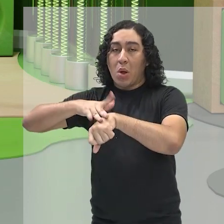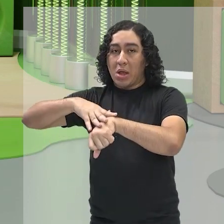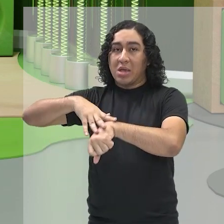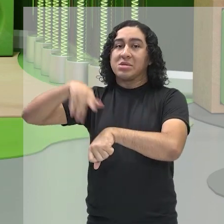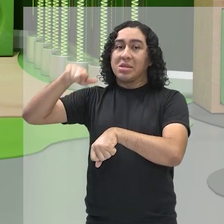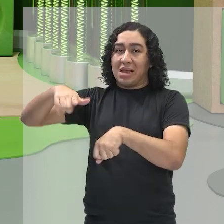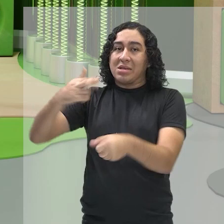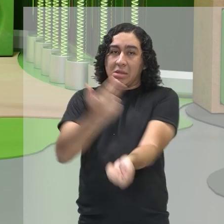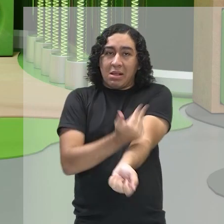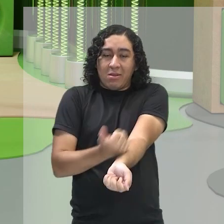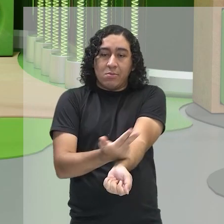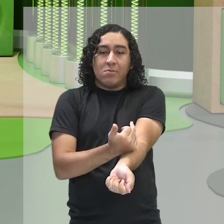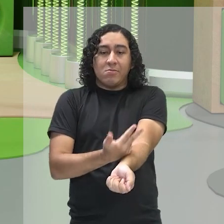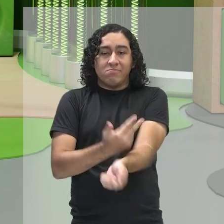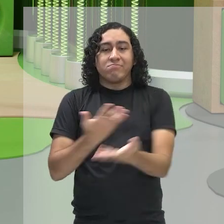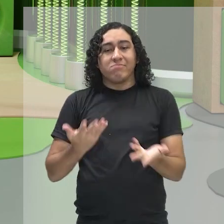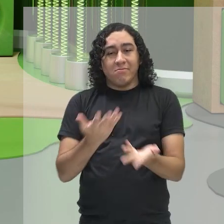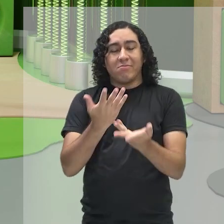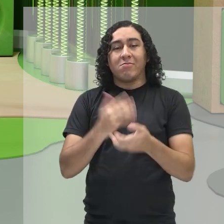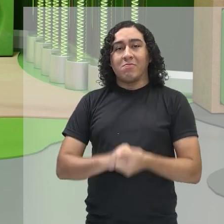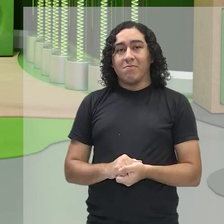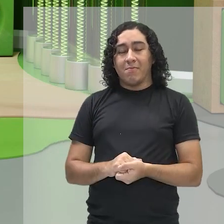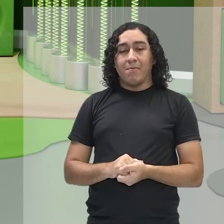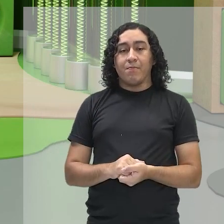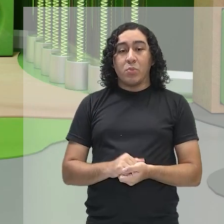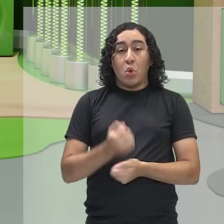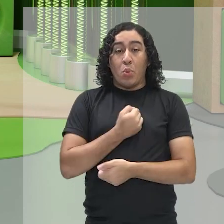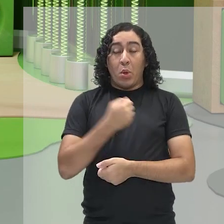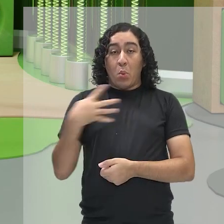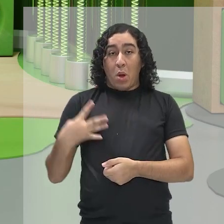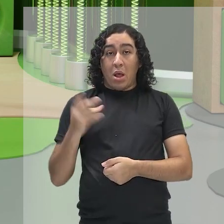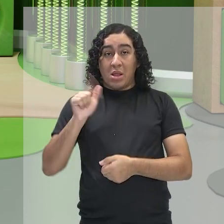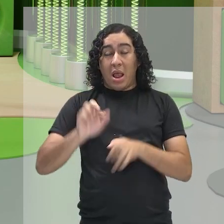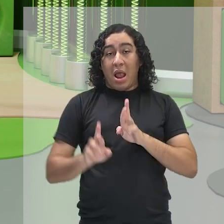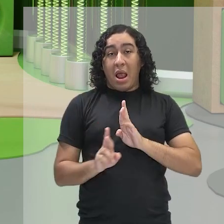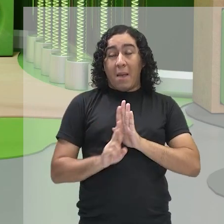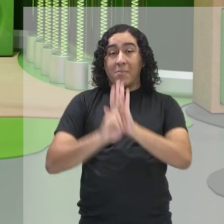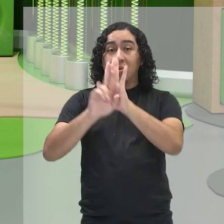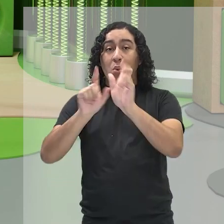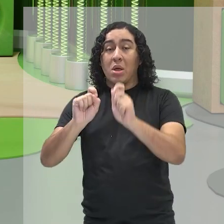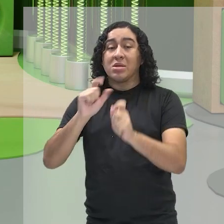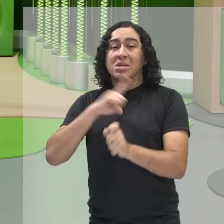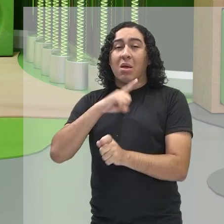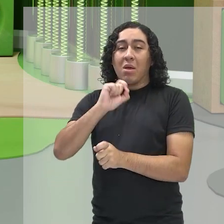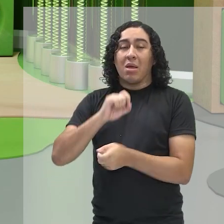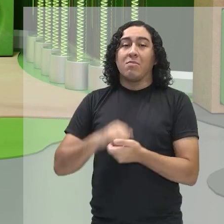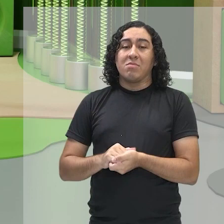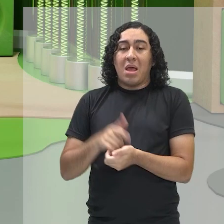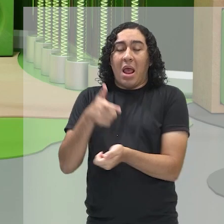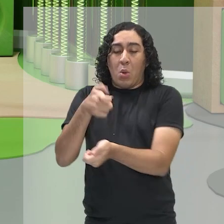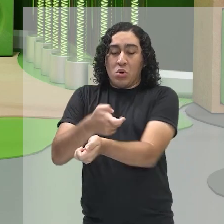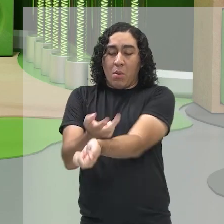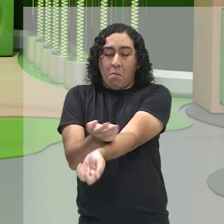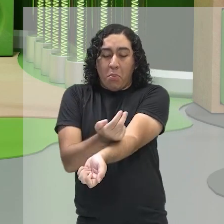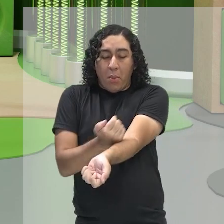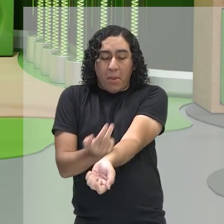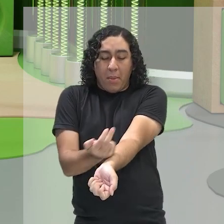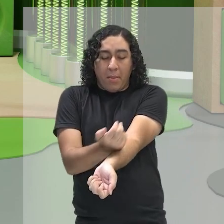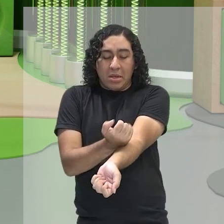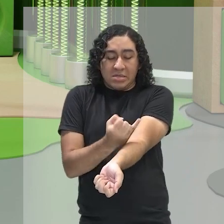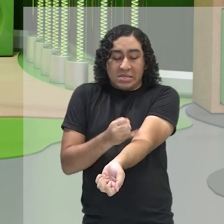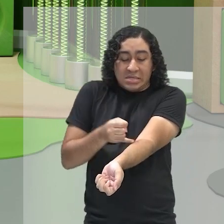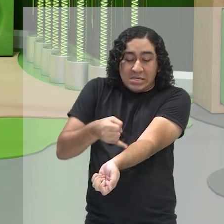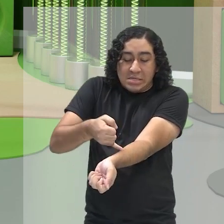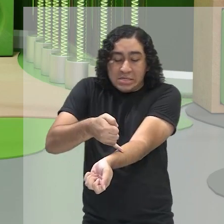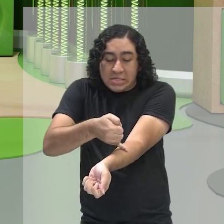hepatite C, tá? Então, o número 4, ele está ali, ó, representando aquela maquininha, né, a agulha que é feita a tatuagem. Então, se a pessoa não